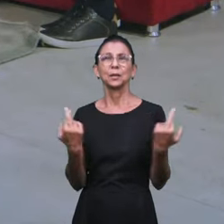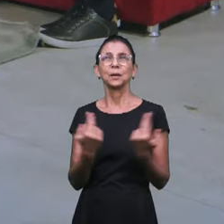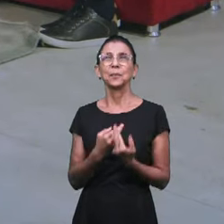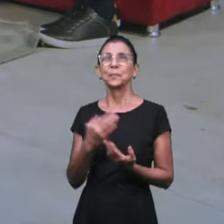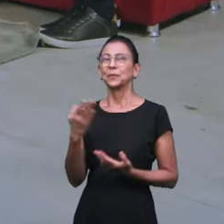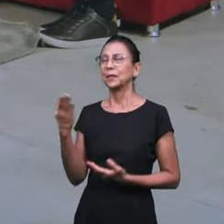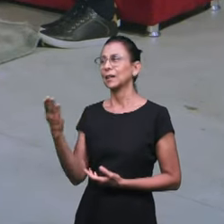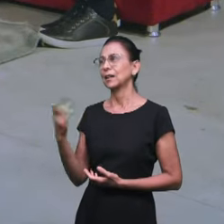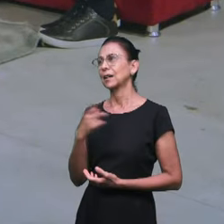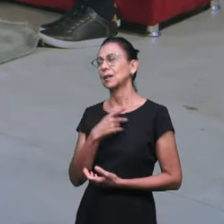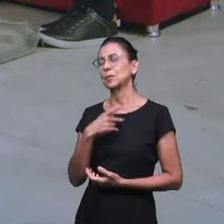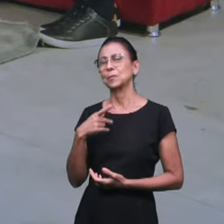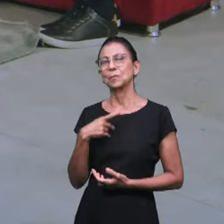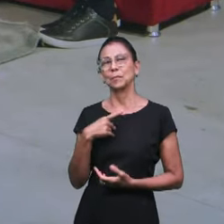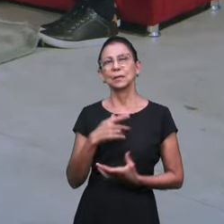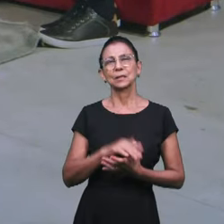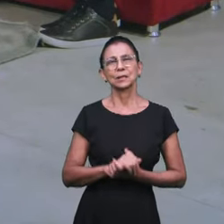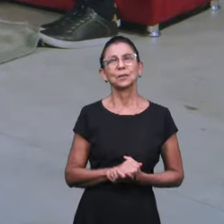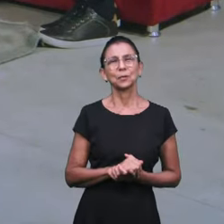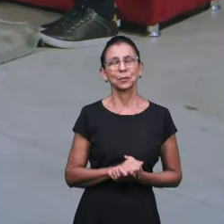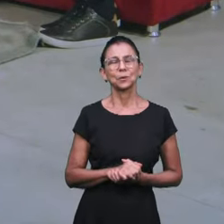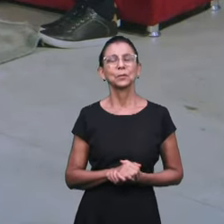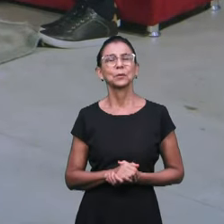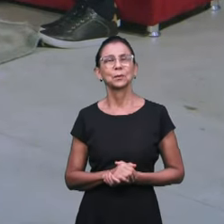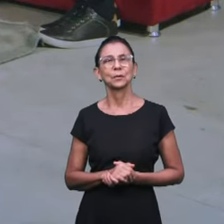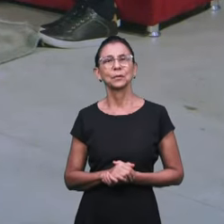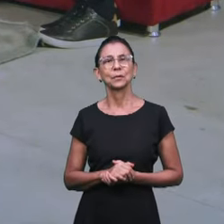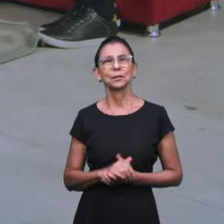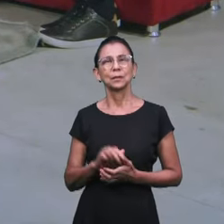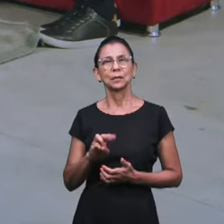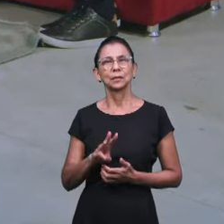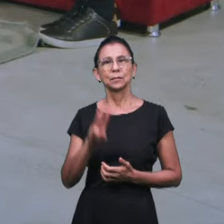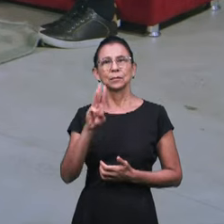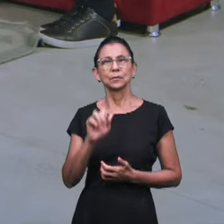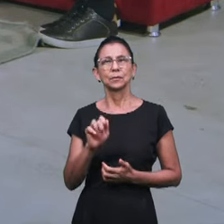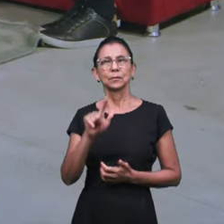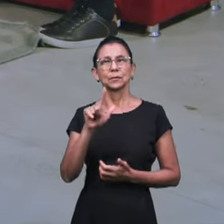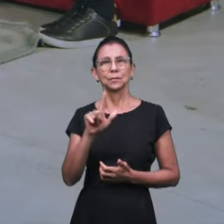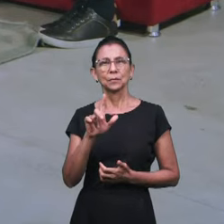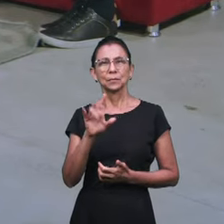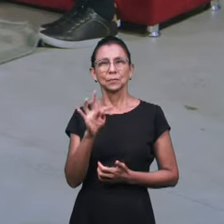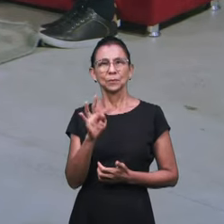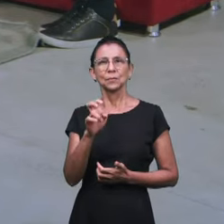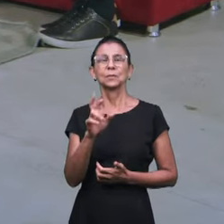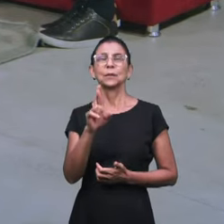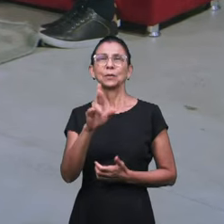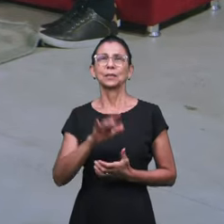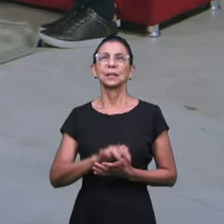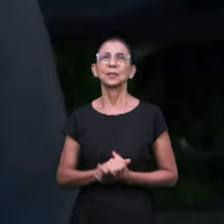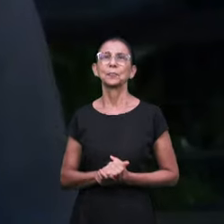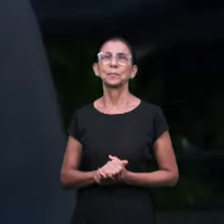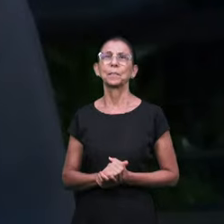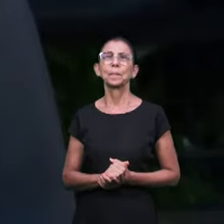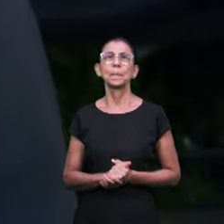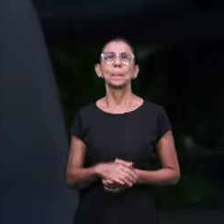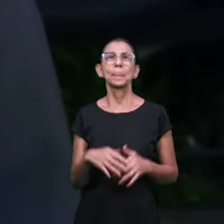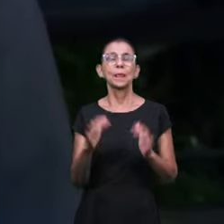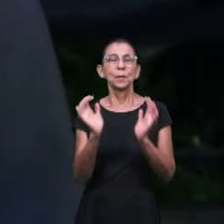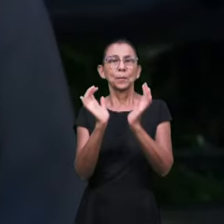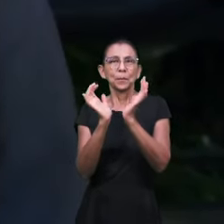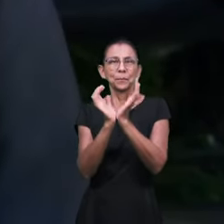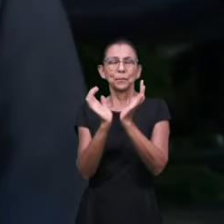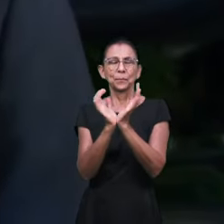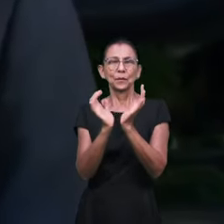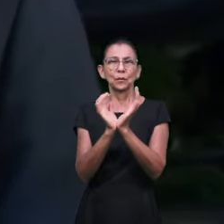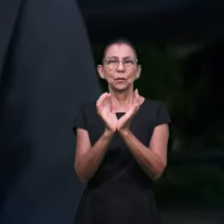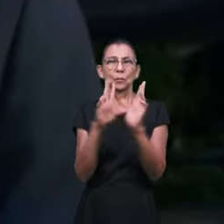Pastor Walter Babo faz parte também do nosso grupo de professor de seminário e do Conselho Presbiteral. Quero saudar a todos com a